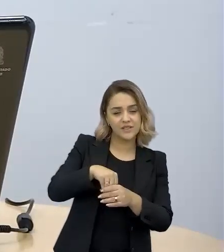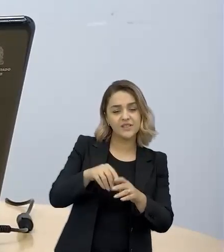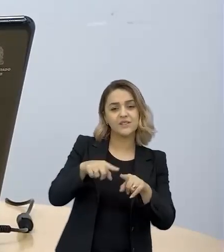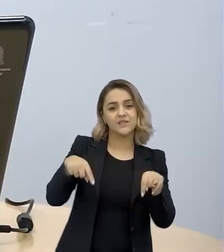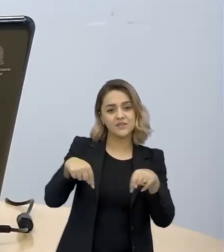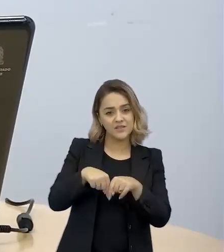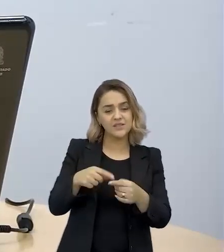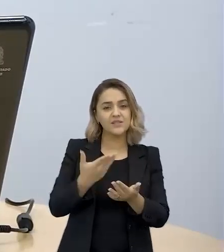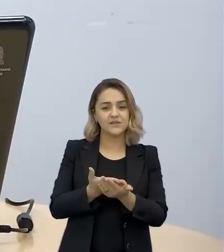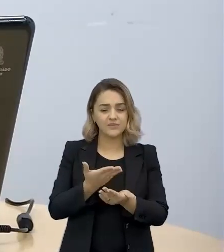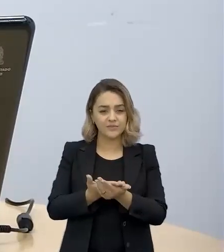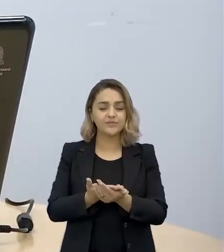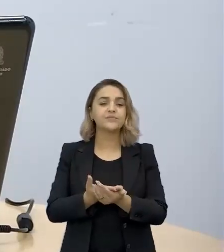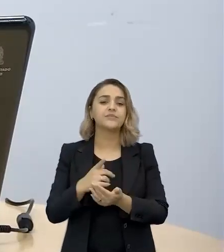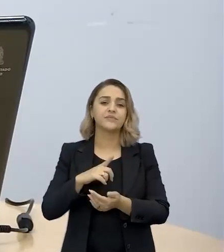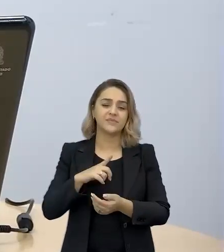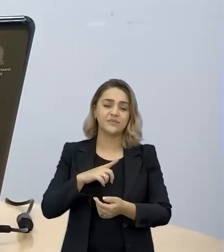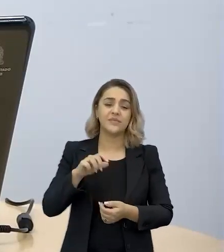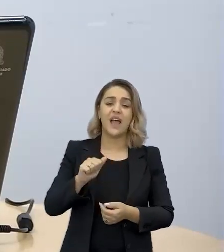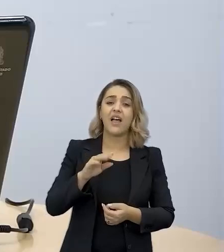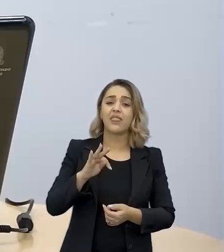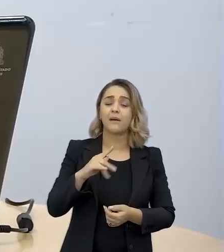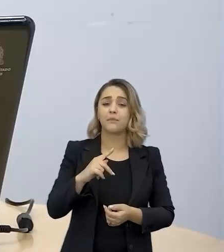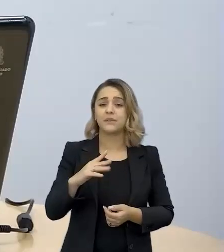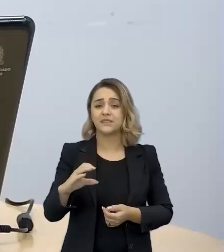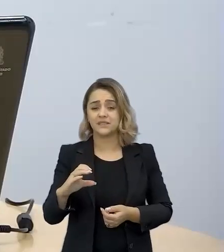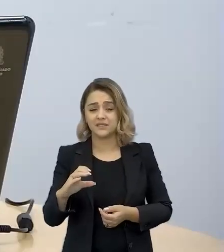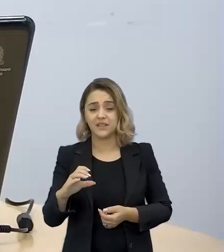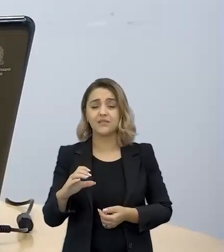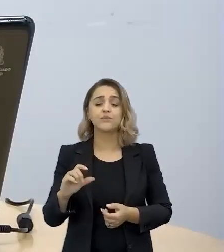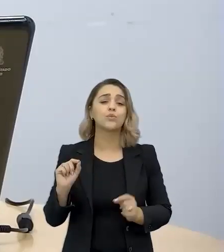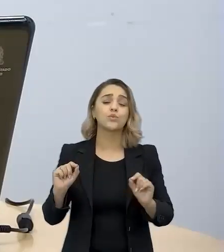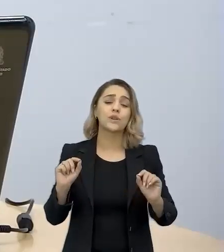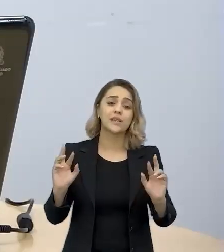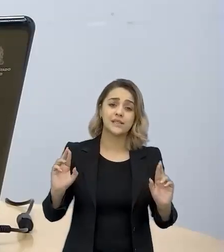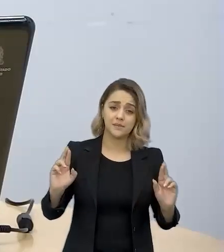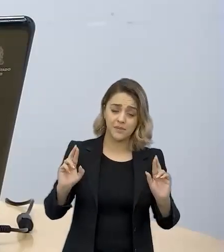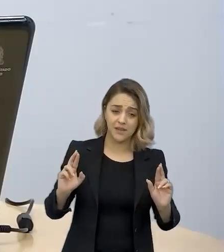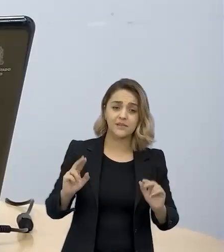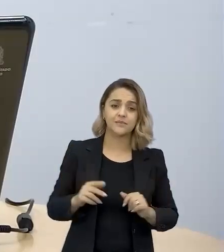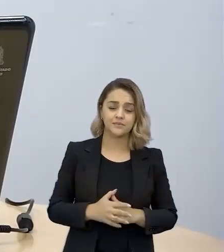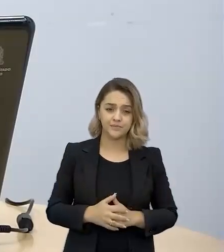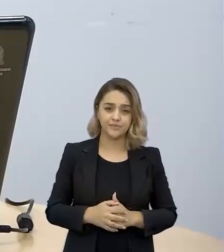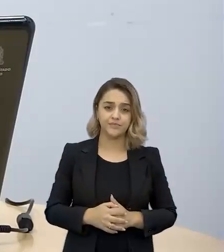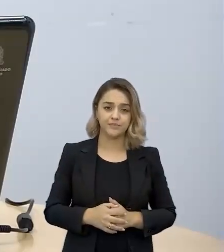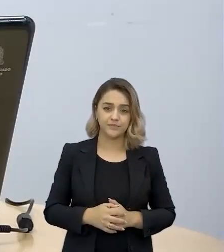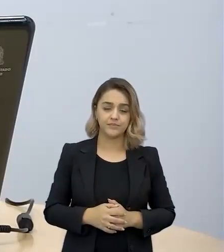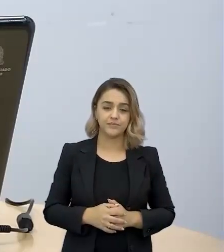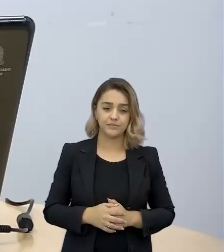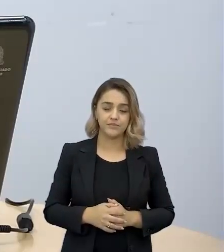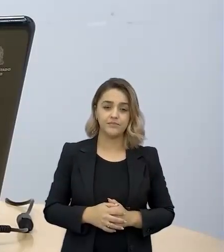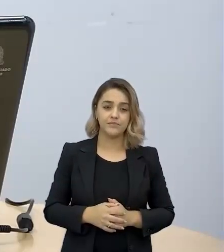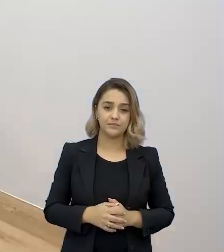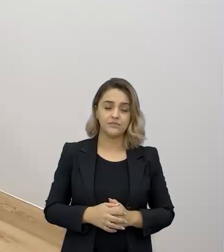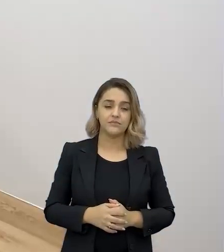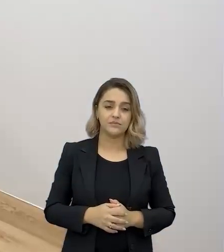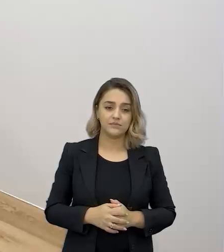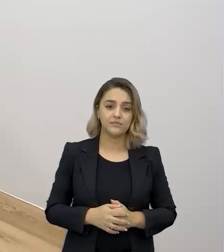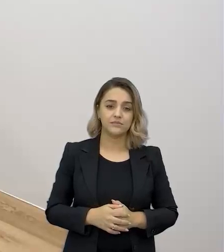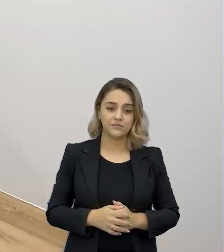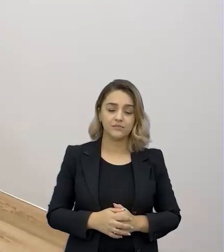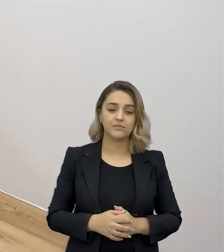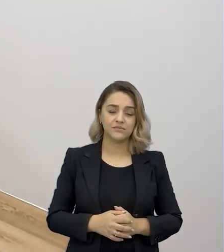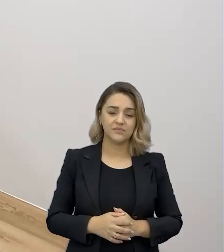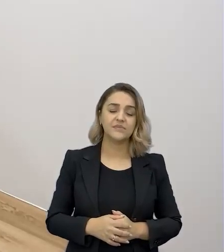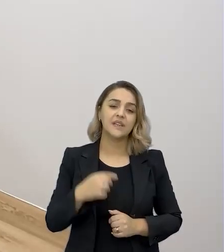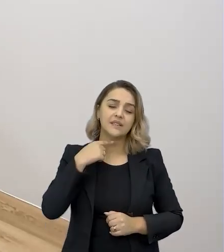um ATPC que é o que ele espera, né? Que está mais dentro daquilo que ele deseja